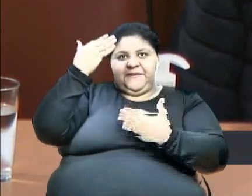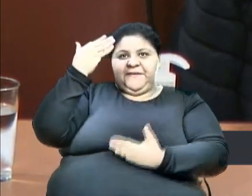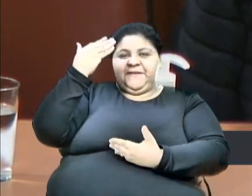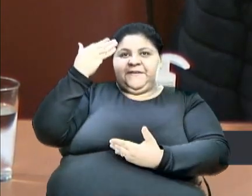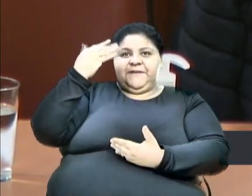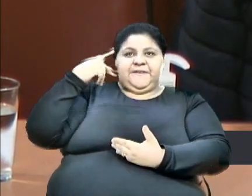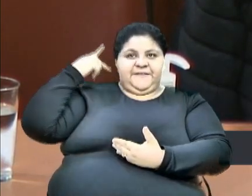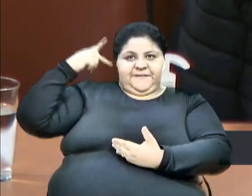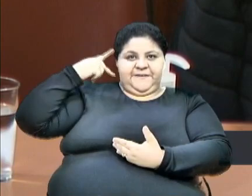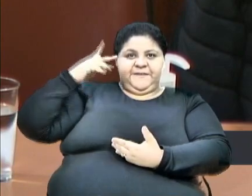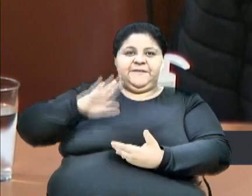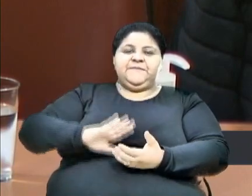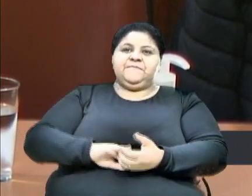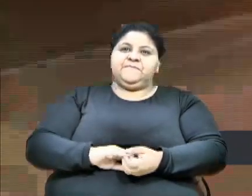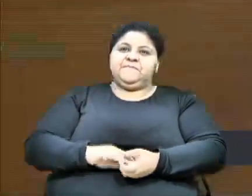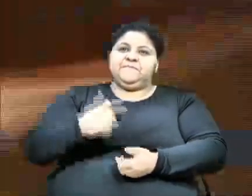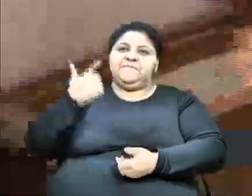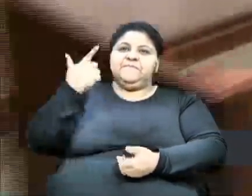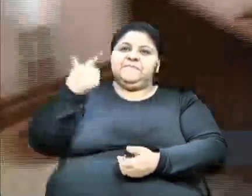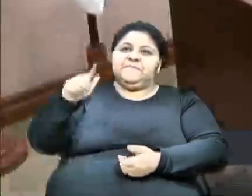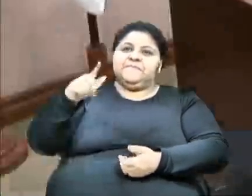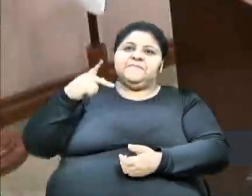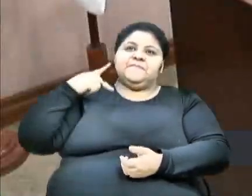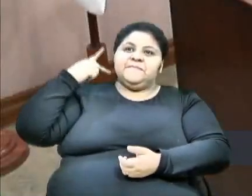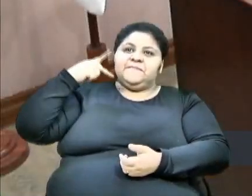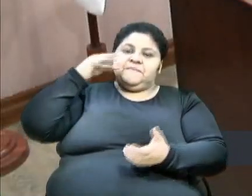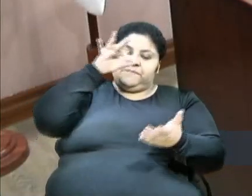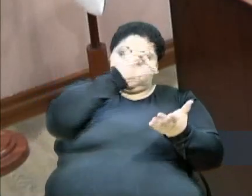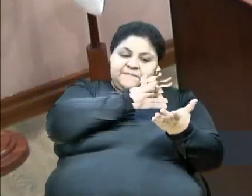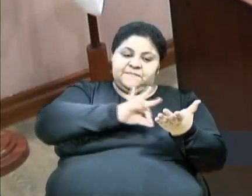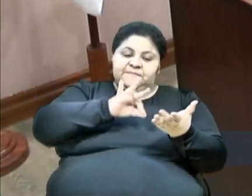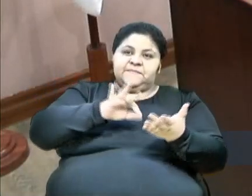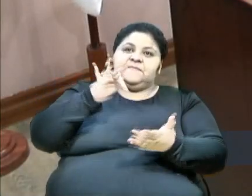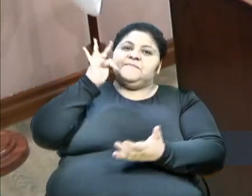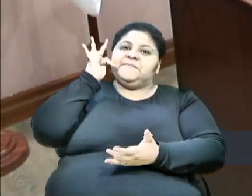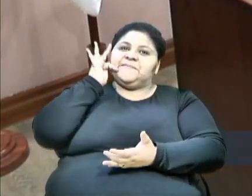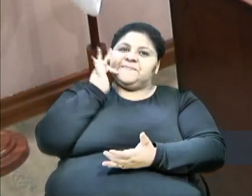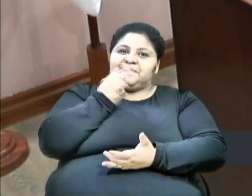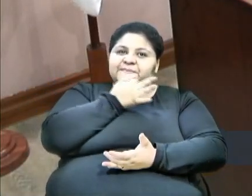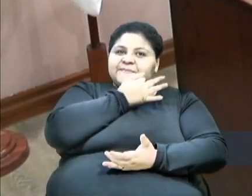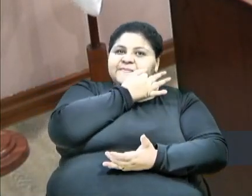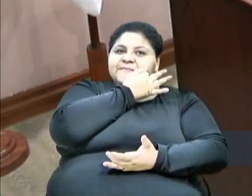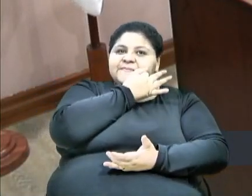presidente. Próxima vereadora escrita, Tatiane Frisso.